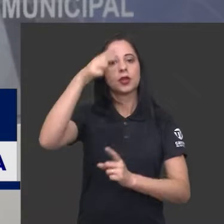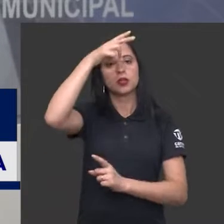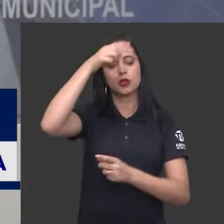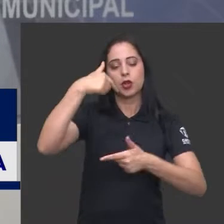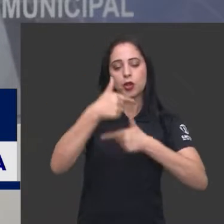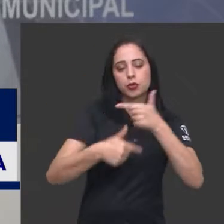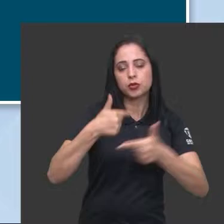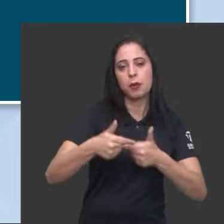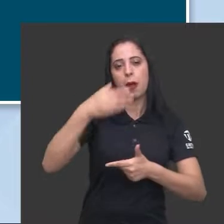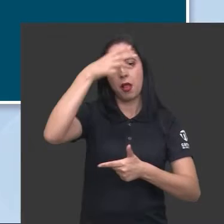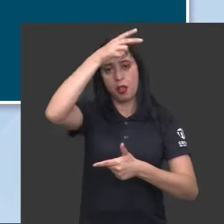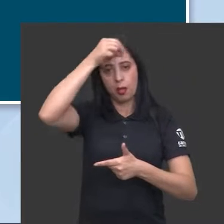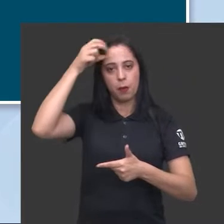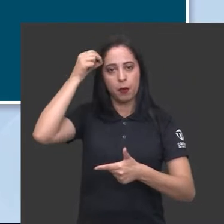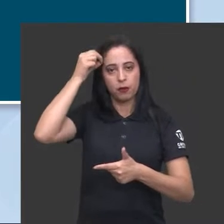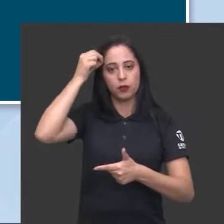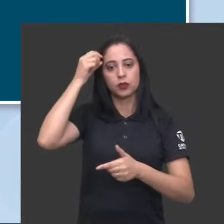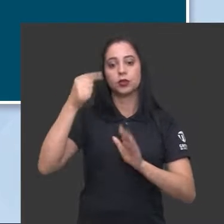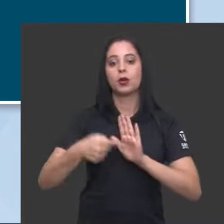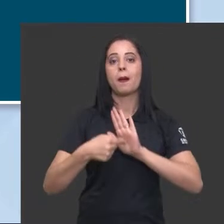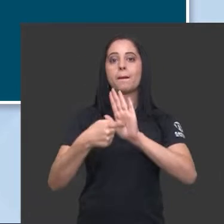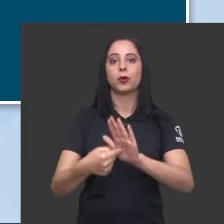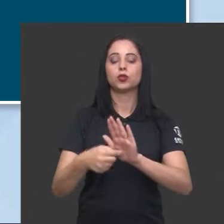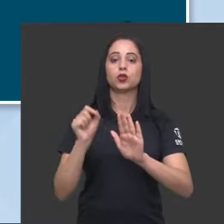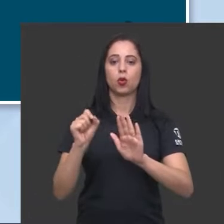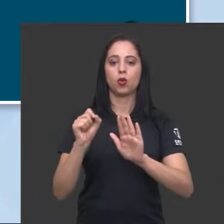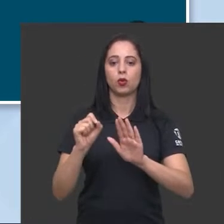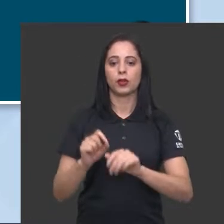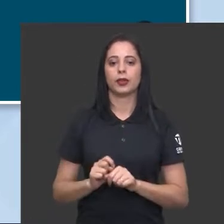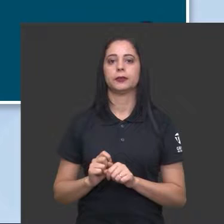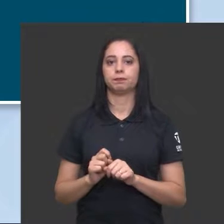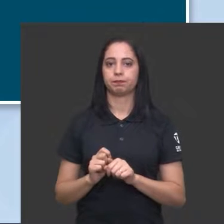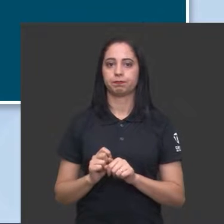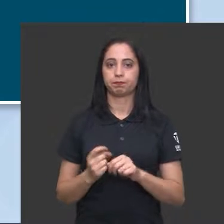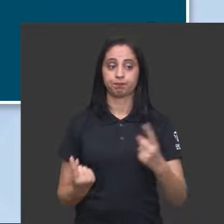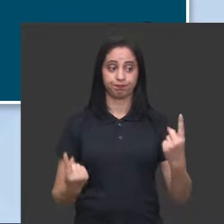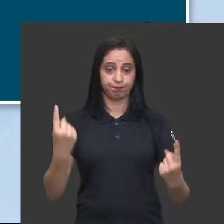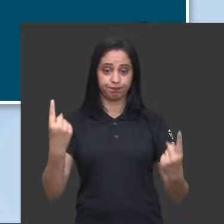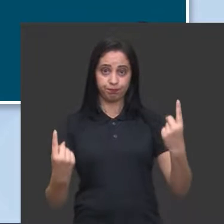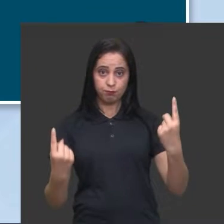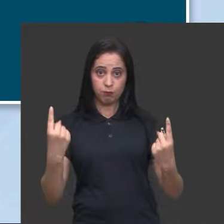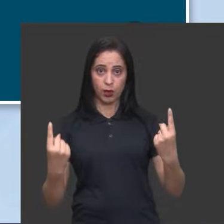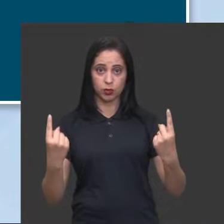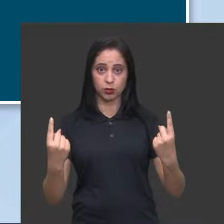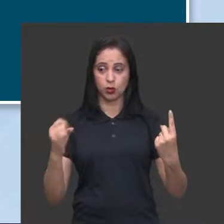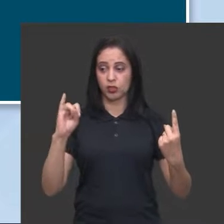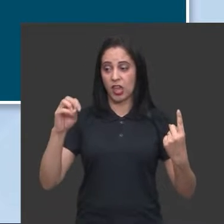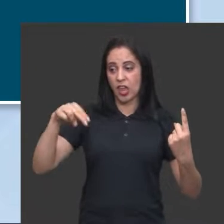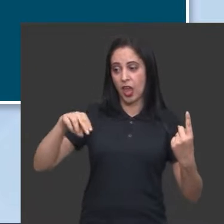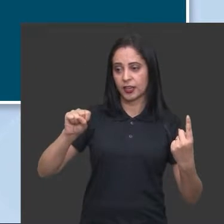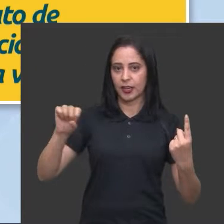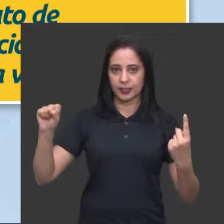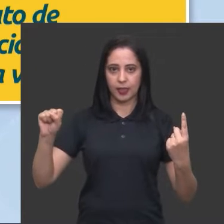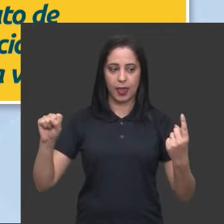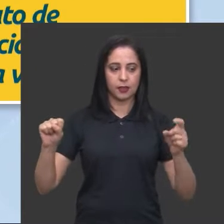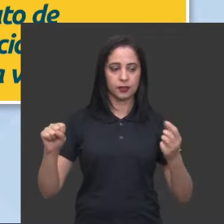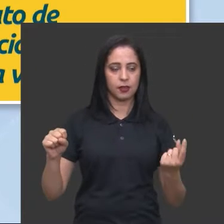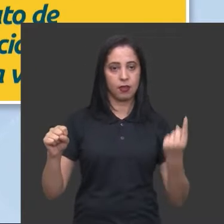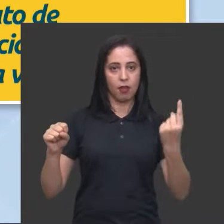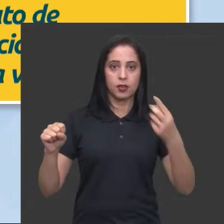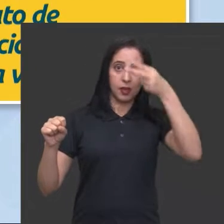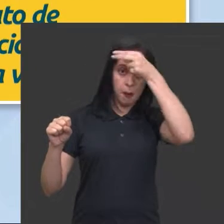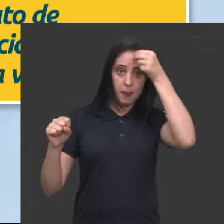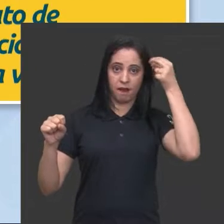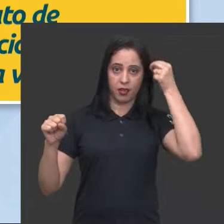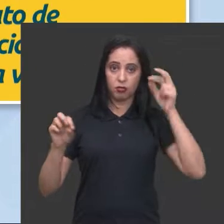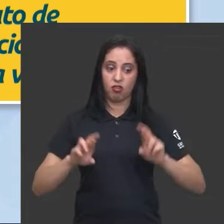públicos municipais, o vereador Dr. José Cláudio apresentou a diferença entre os modelos de previdência aplicados pelo